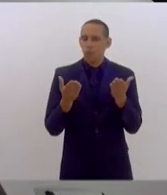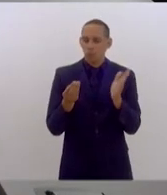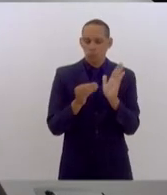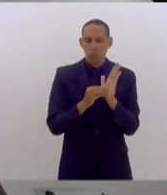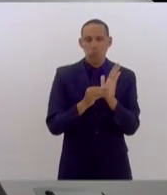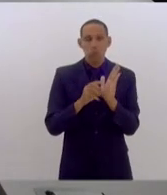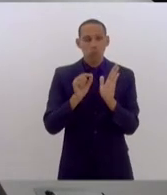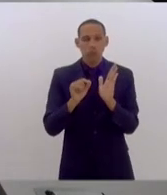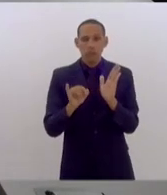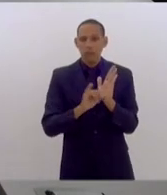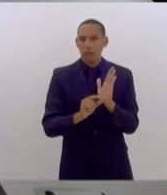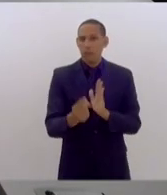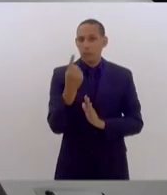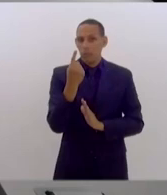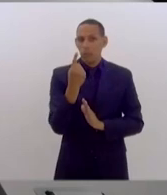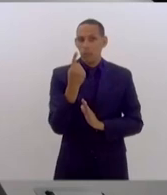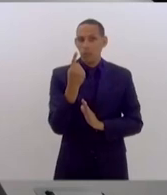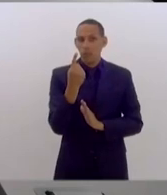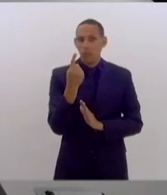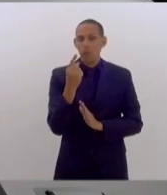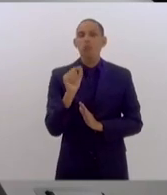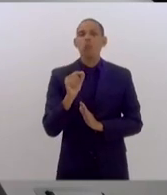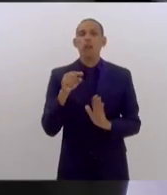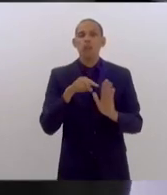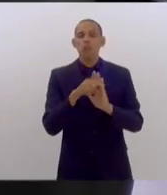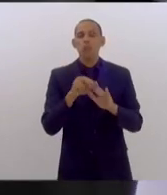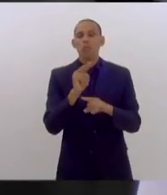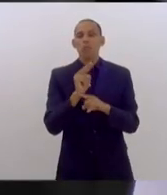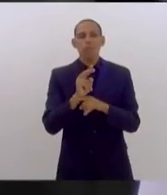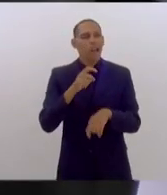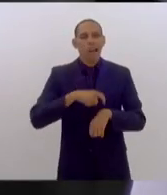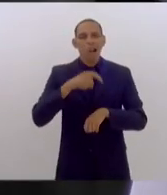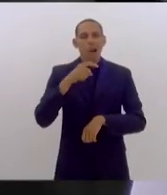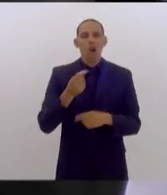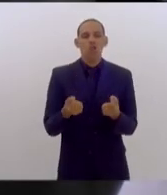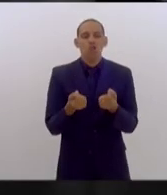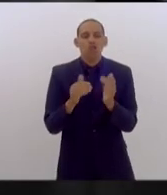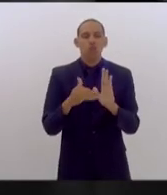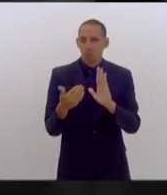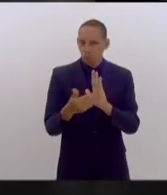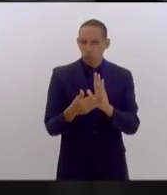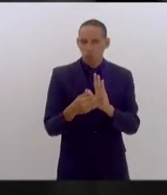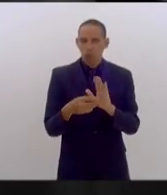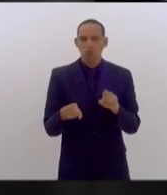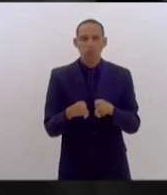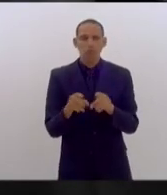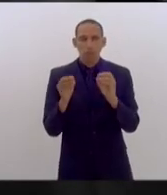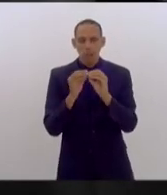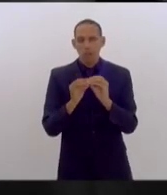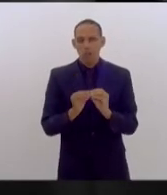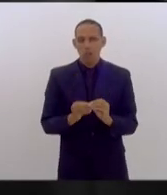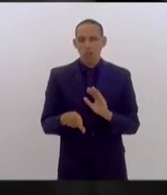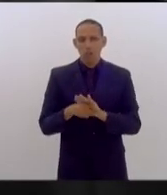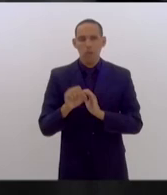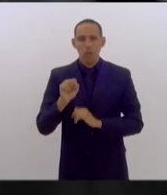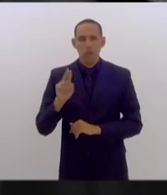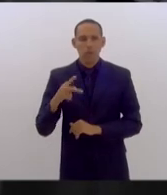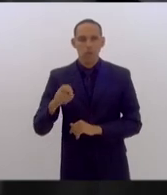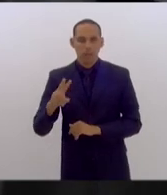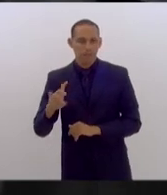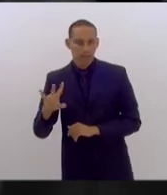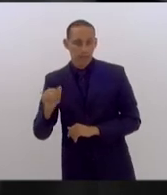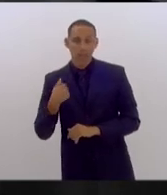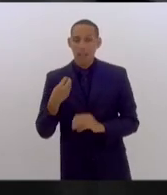colocou um item imediato auditoria em todas as receitas Ordinárias é que seus usuários da SuperVia eu